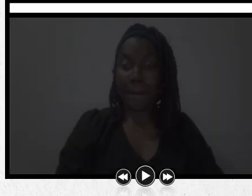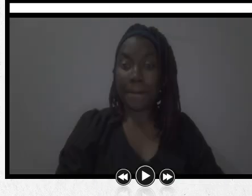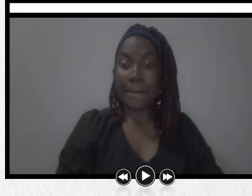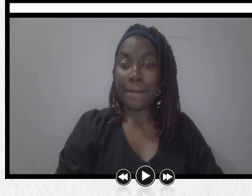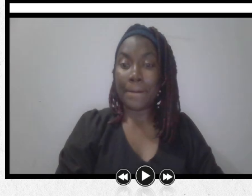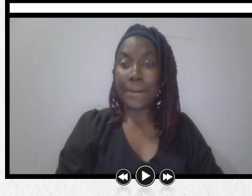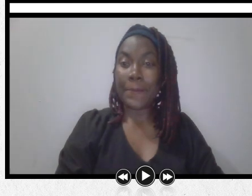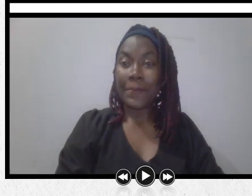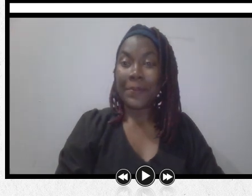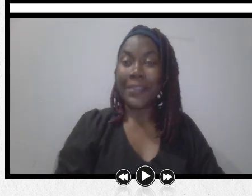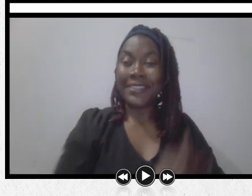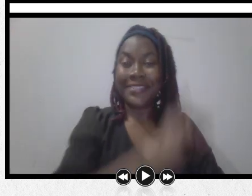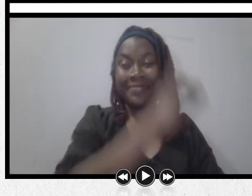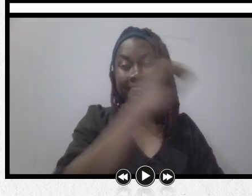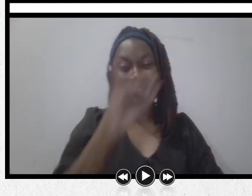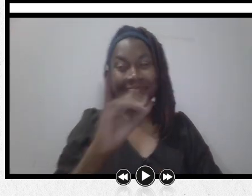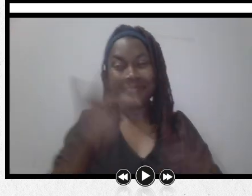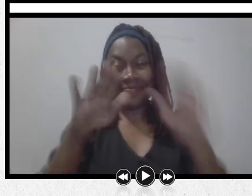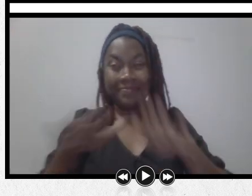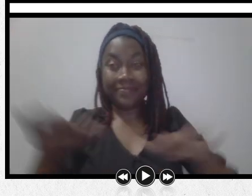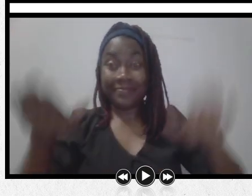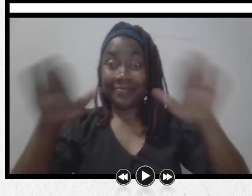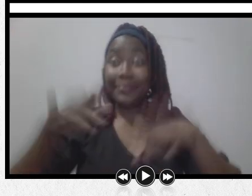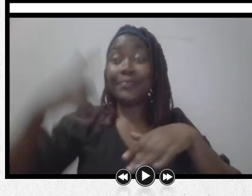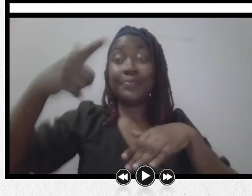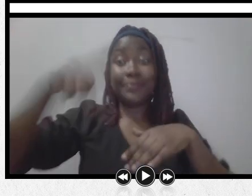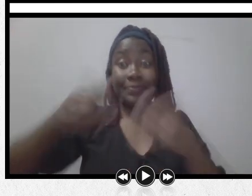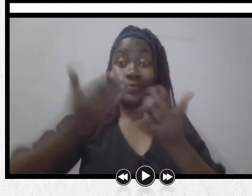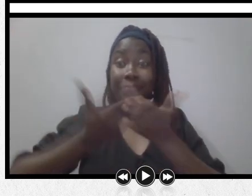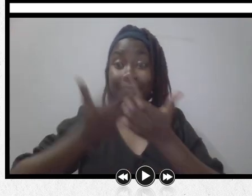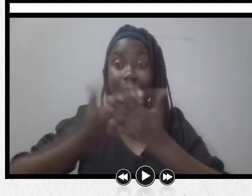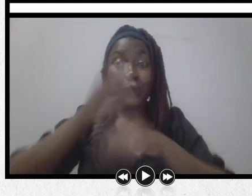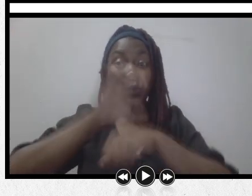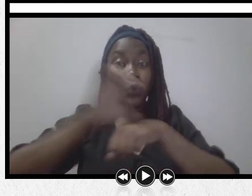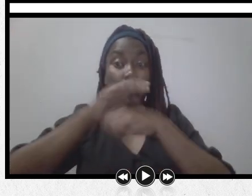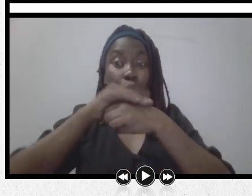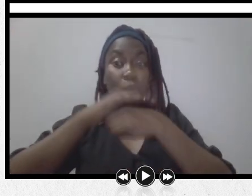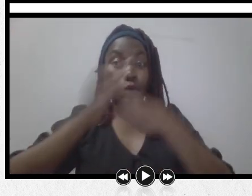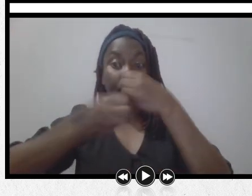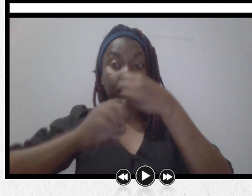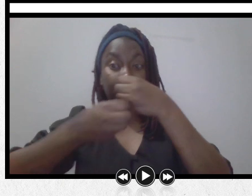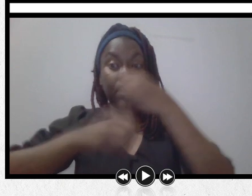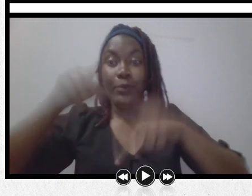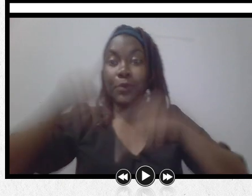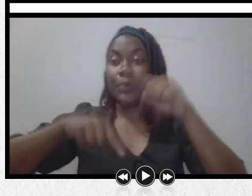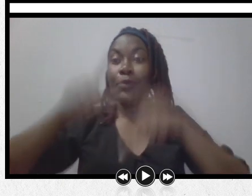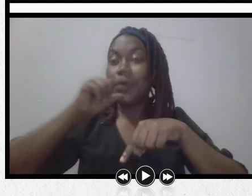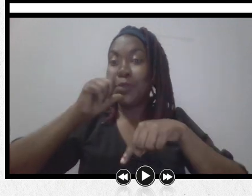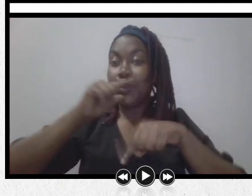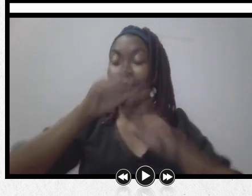Olá, senhoras e senhores. Essa é mais uma aula do nosso curso Saneamento Básico e Recursos Hídricos, Direitos